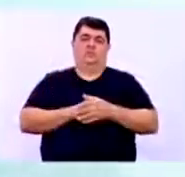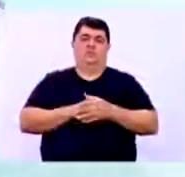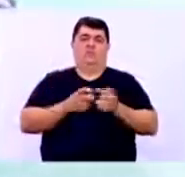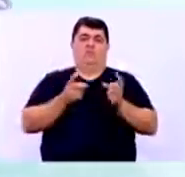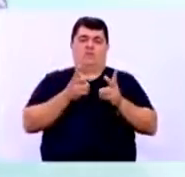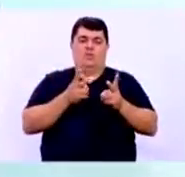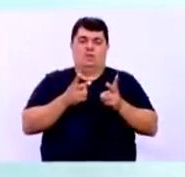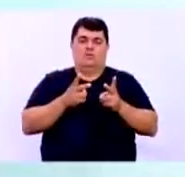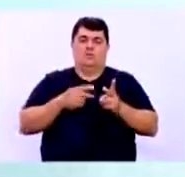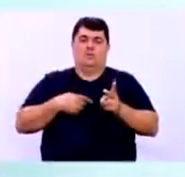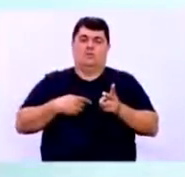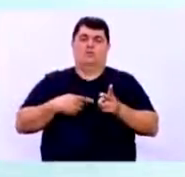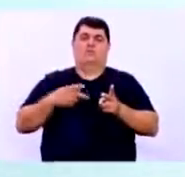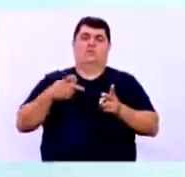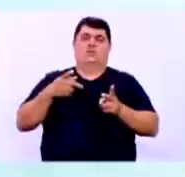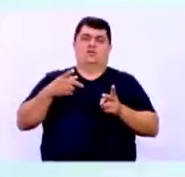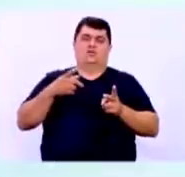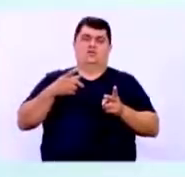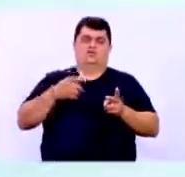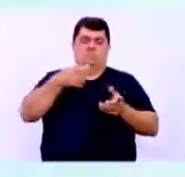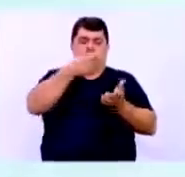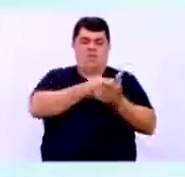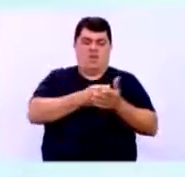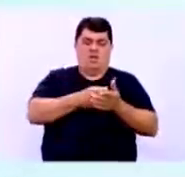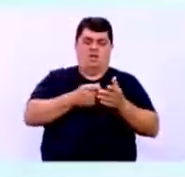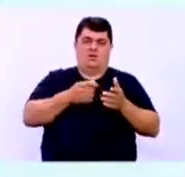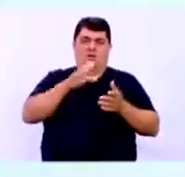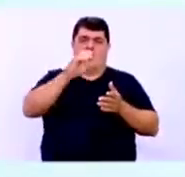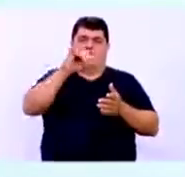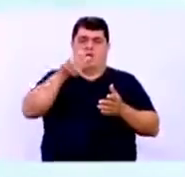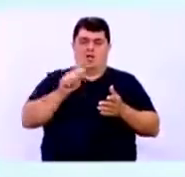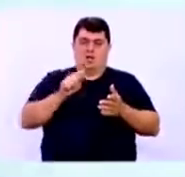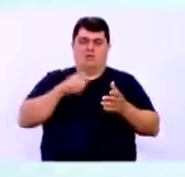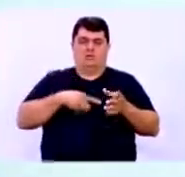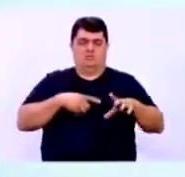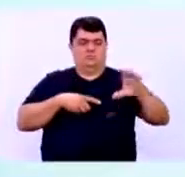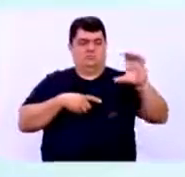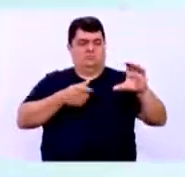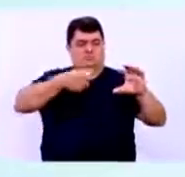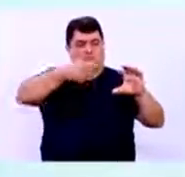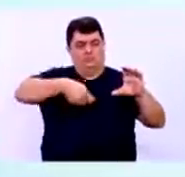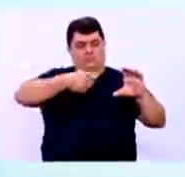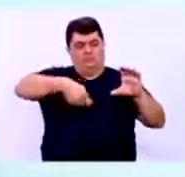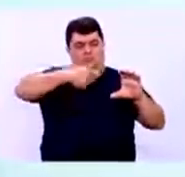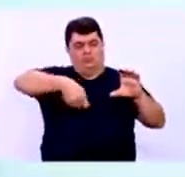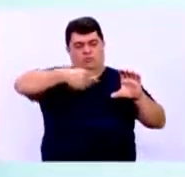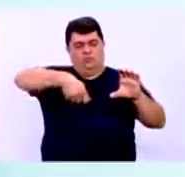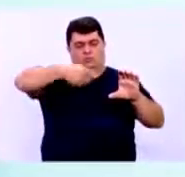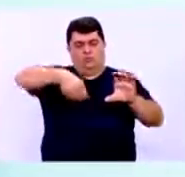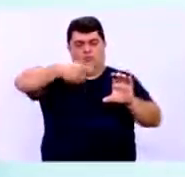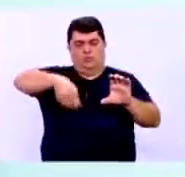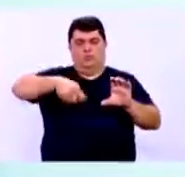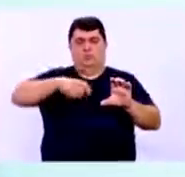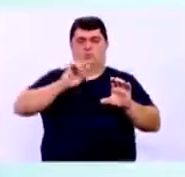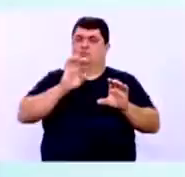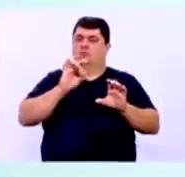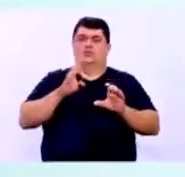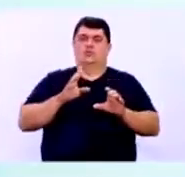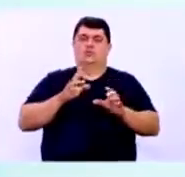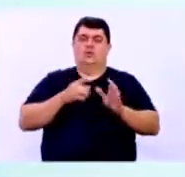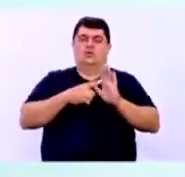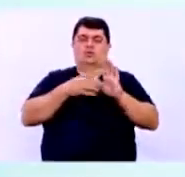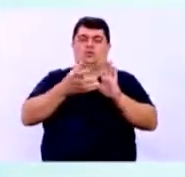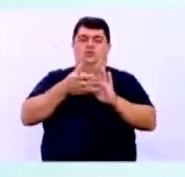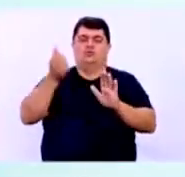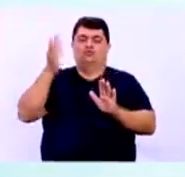como que ele dá a saída? A caixa lá registradora, pega a caixa de leite, puff, só passa a caixa de leite